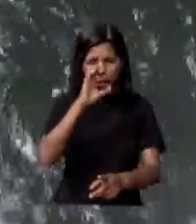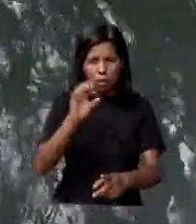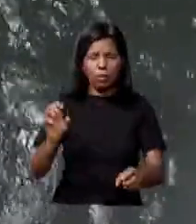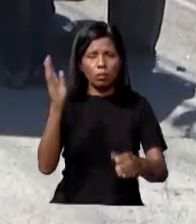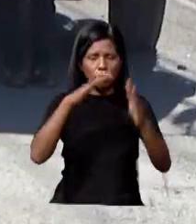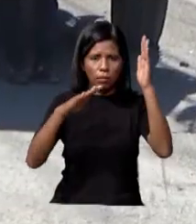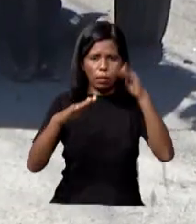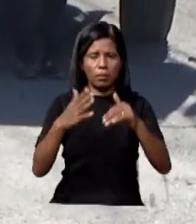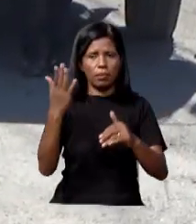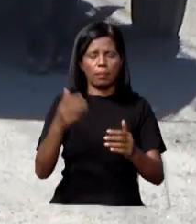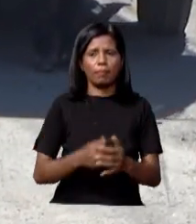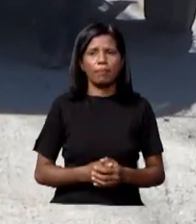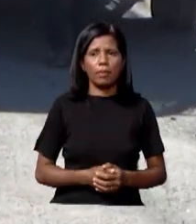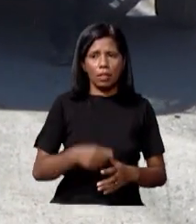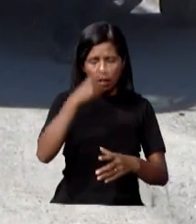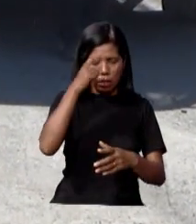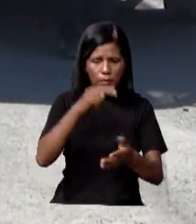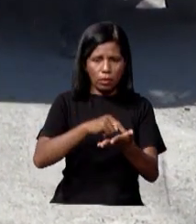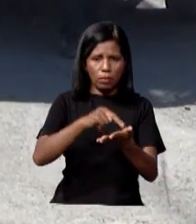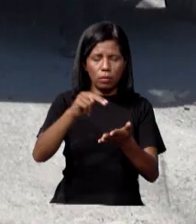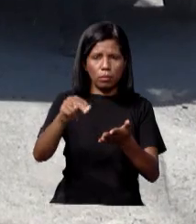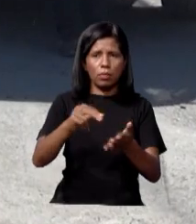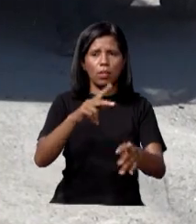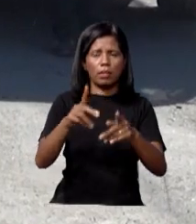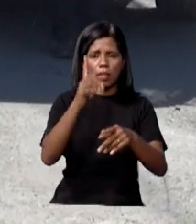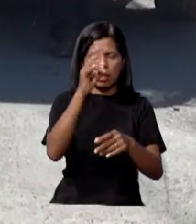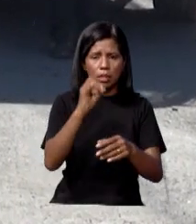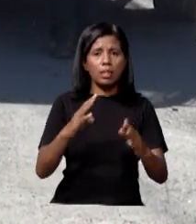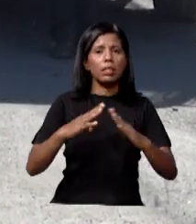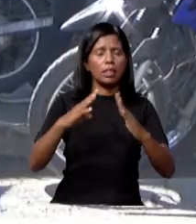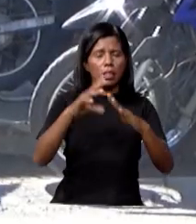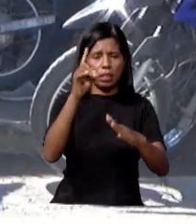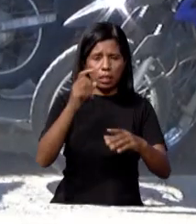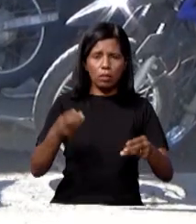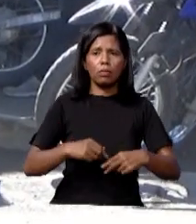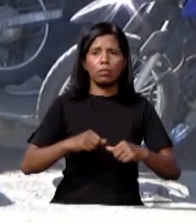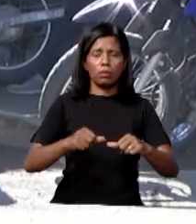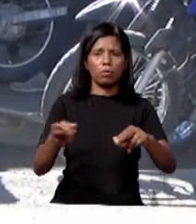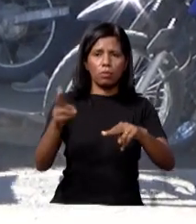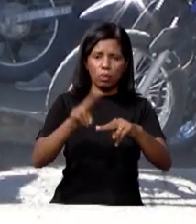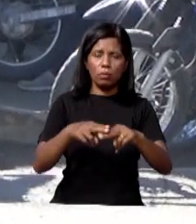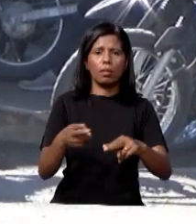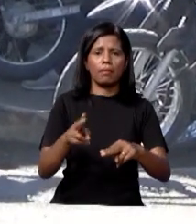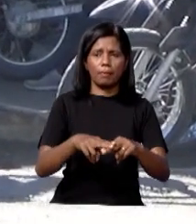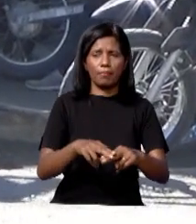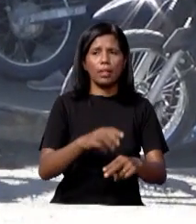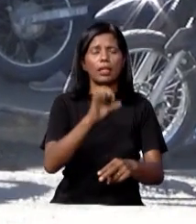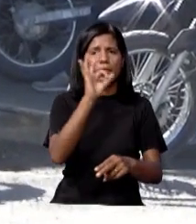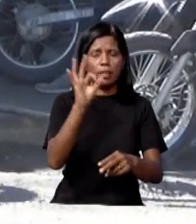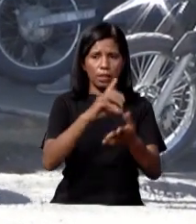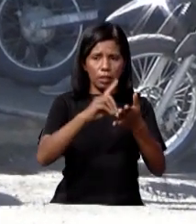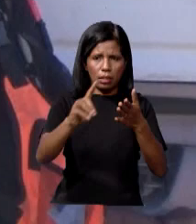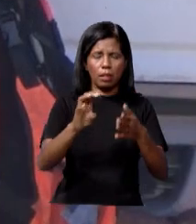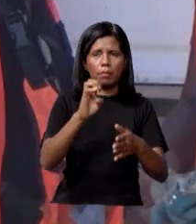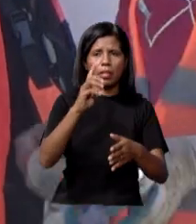problema refere. Situação não acontece tamba número população na cidade dele, cada loron continua aumenta. Tamba na sexta semana na equipa técnica